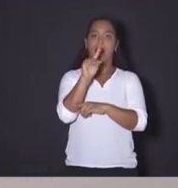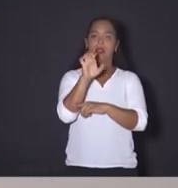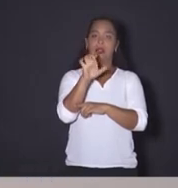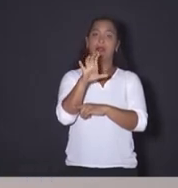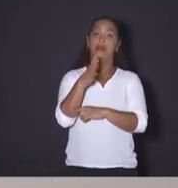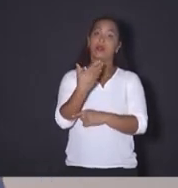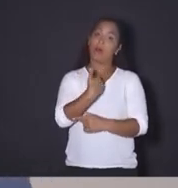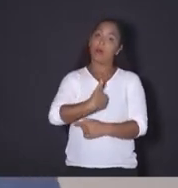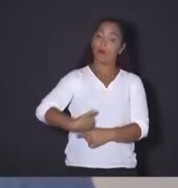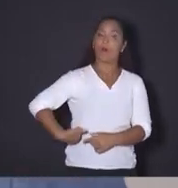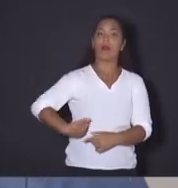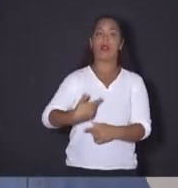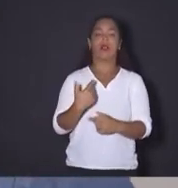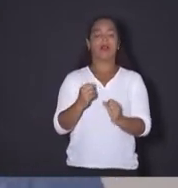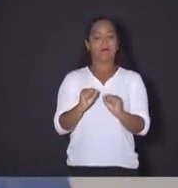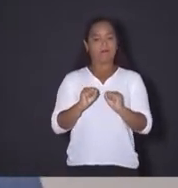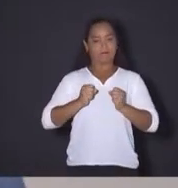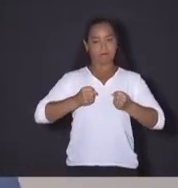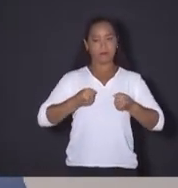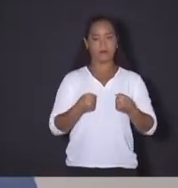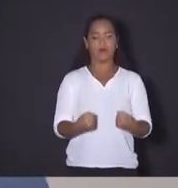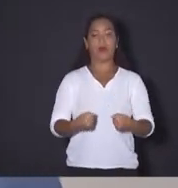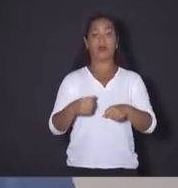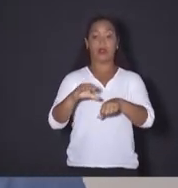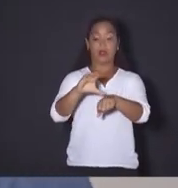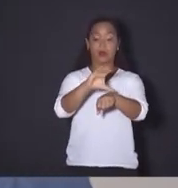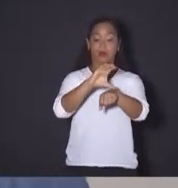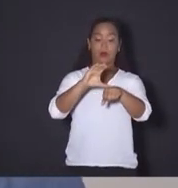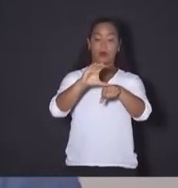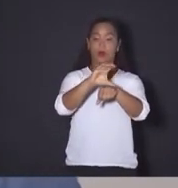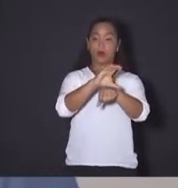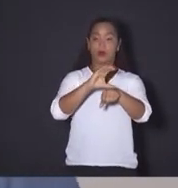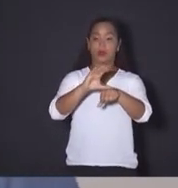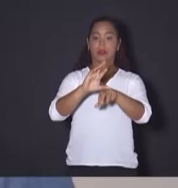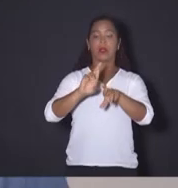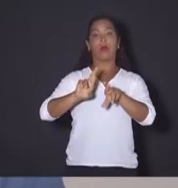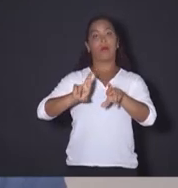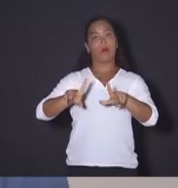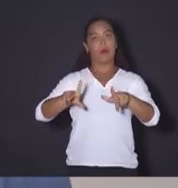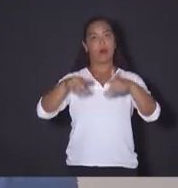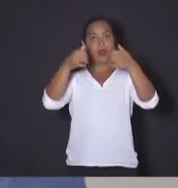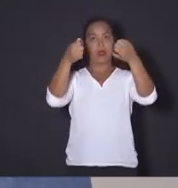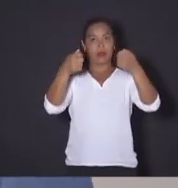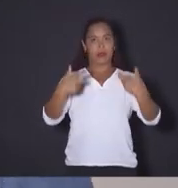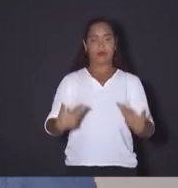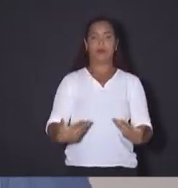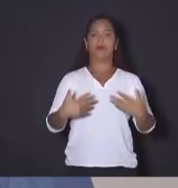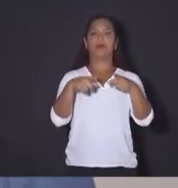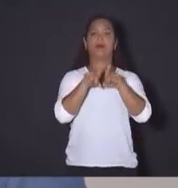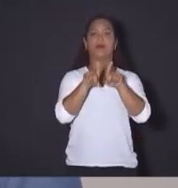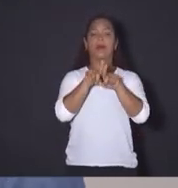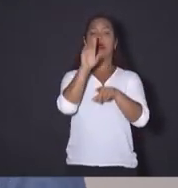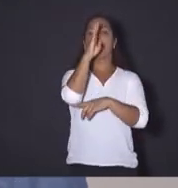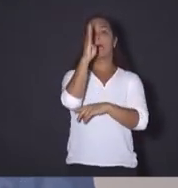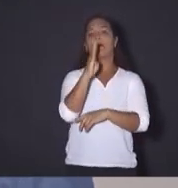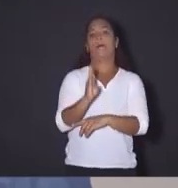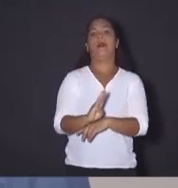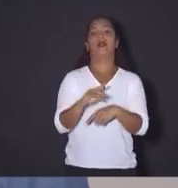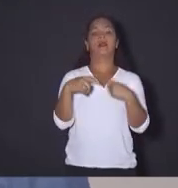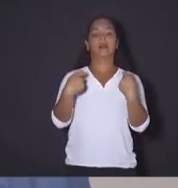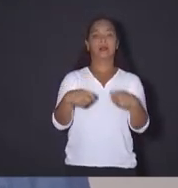e esta mudança na constituição ela definiu também que o brasil deveria